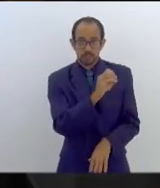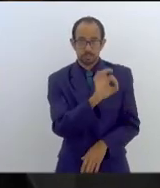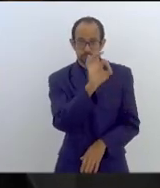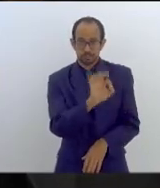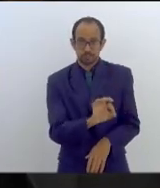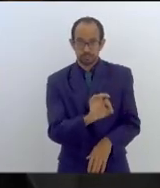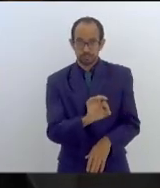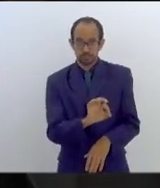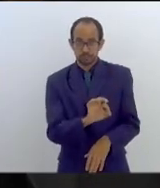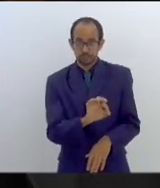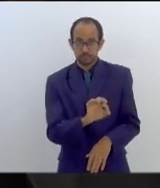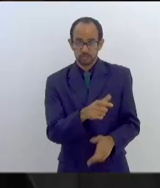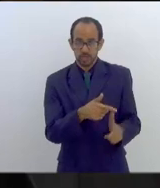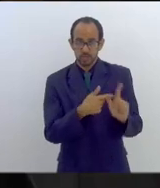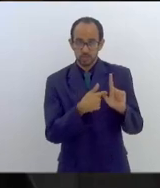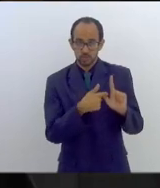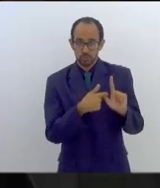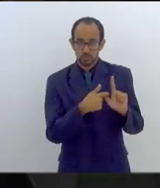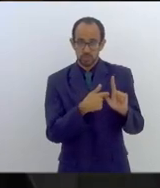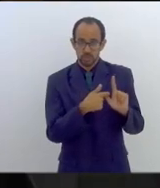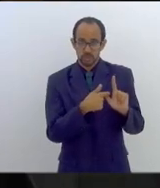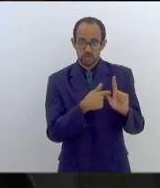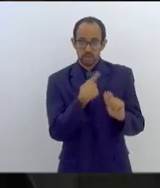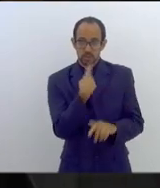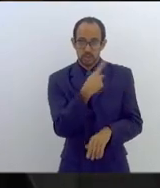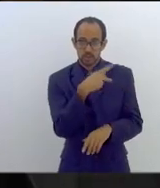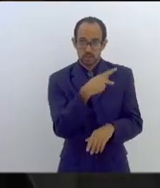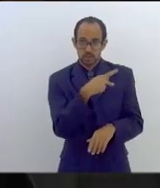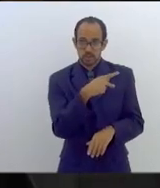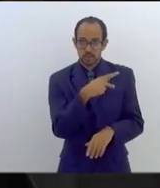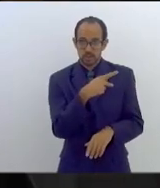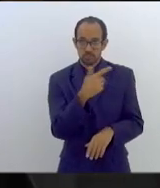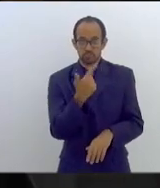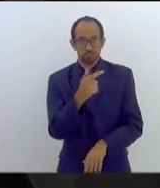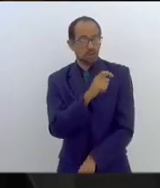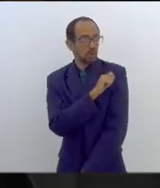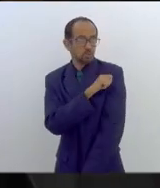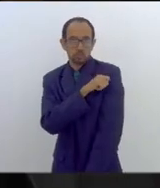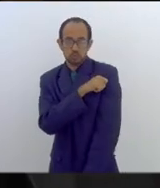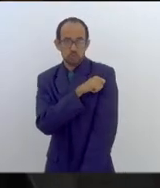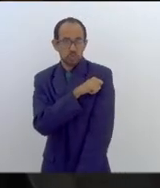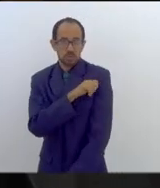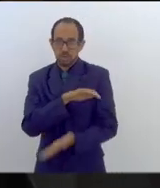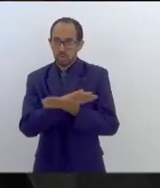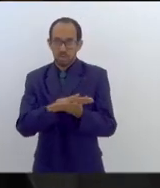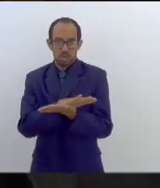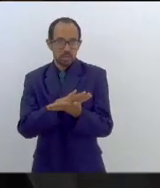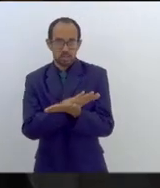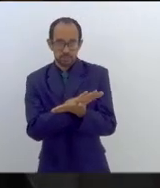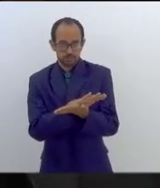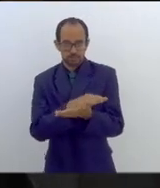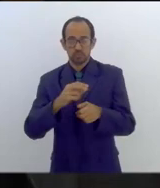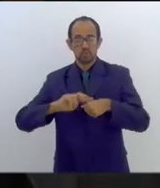alega ter de prejuízo. Sem auditar, fruto de um contrato considerado nulo,